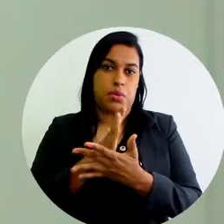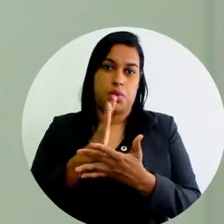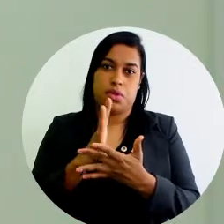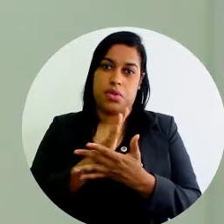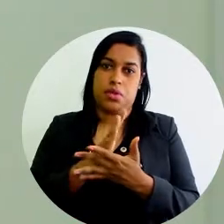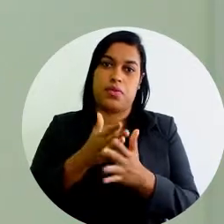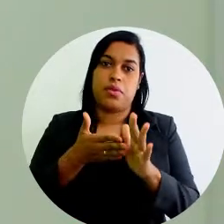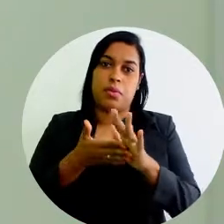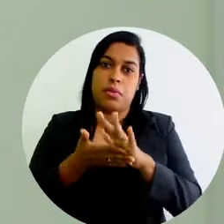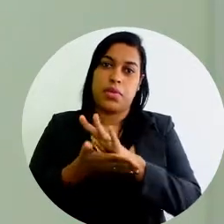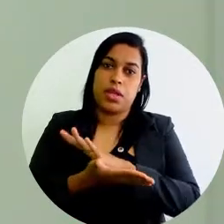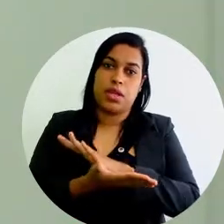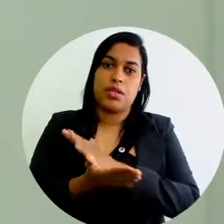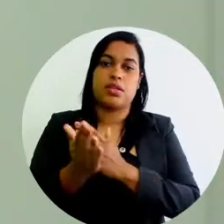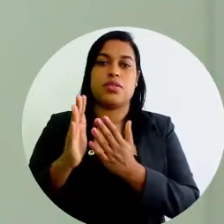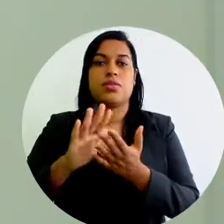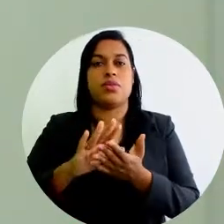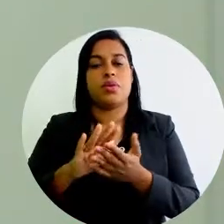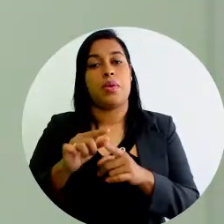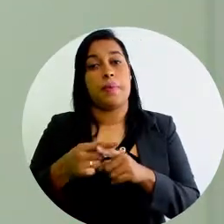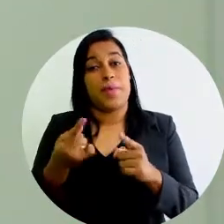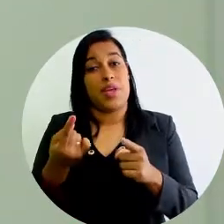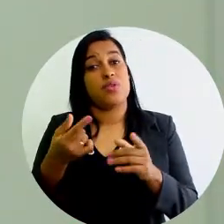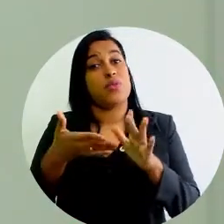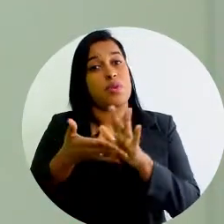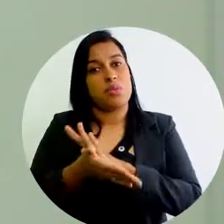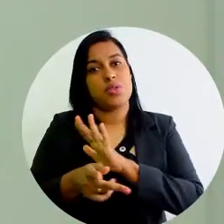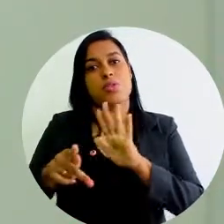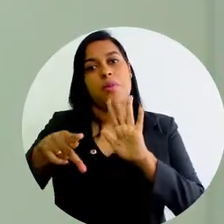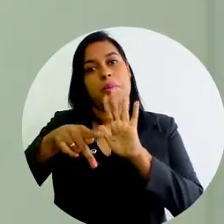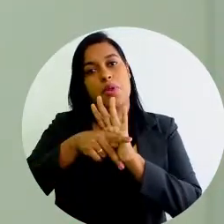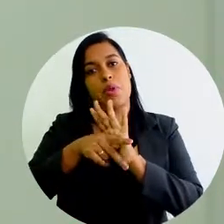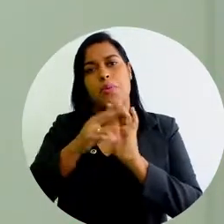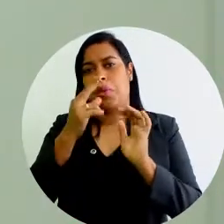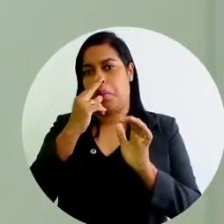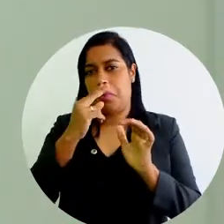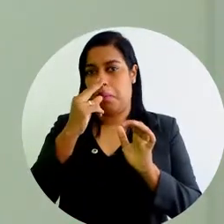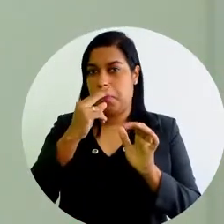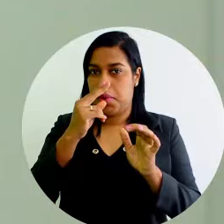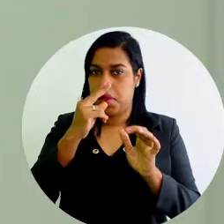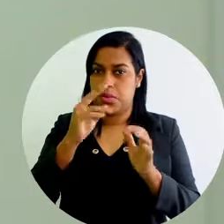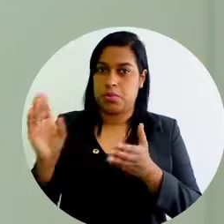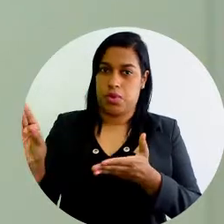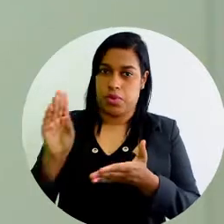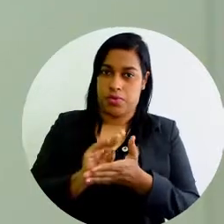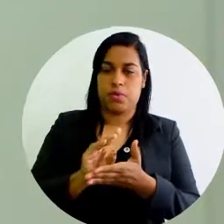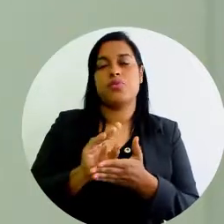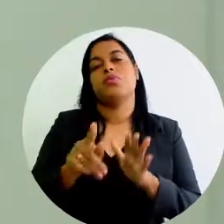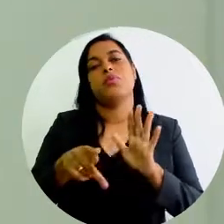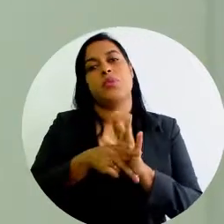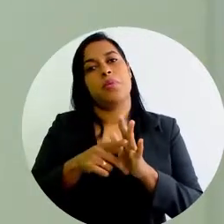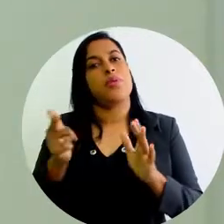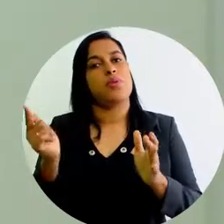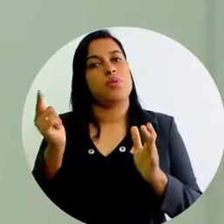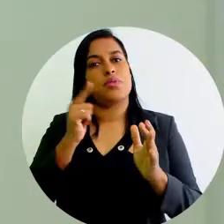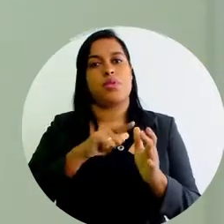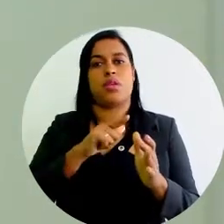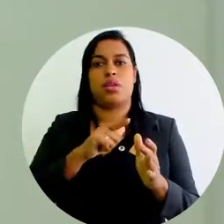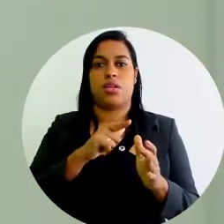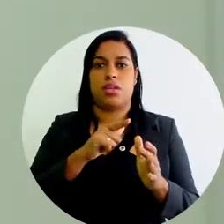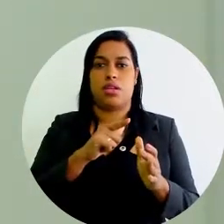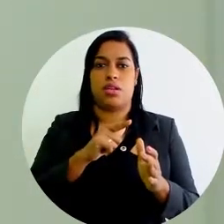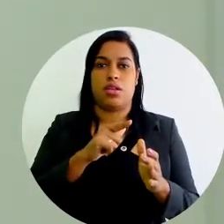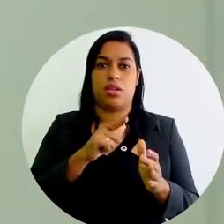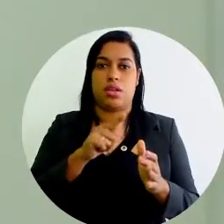livro impresso, mas que com a impressora própria ou mesmo com recursos próprios, ele